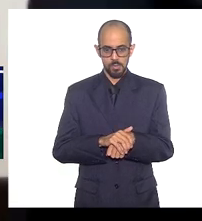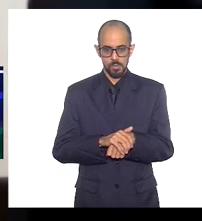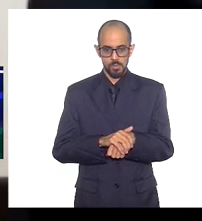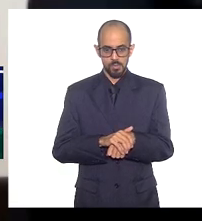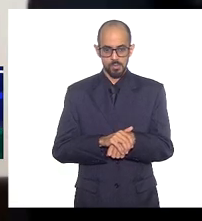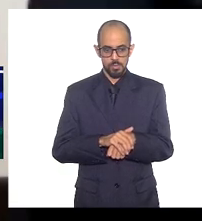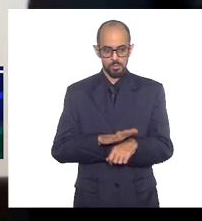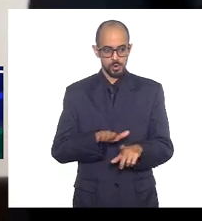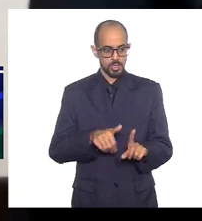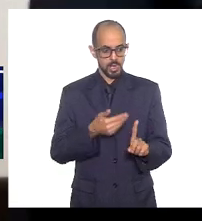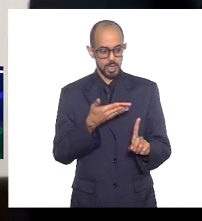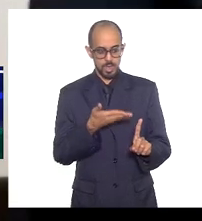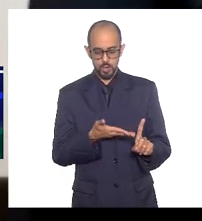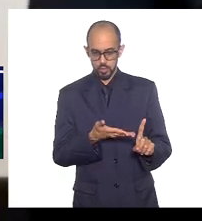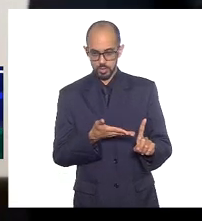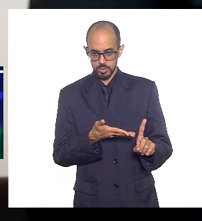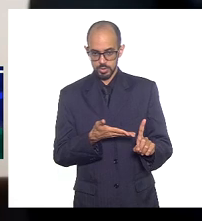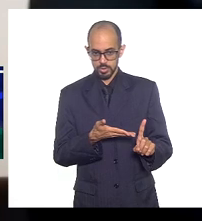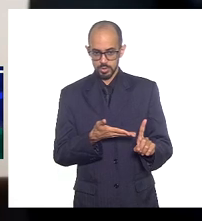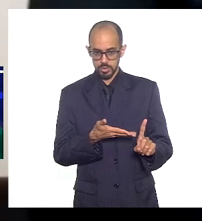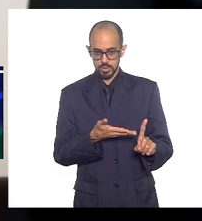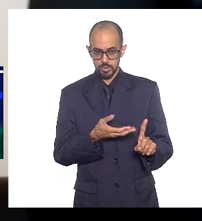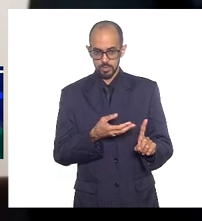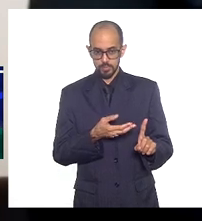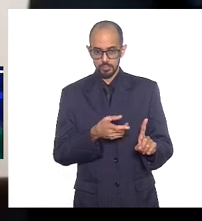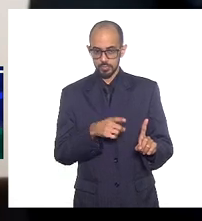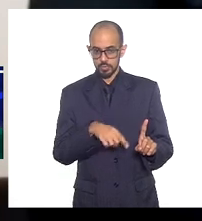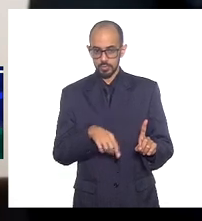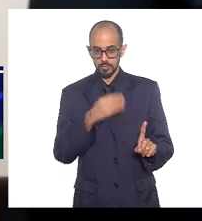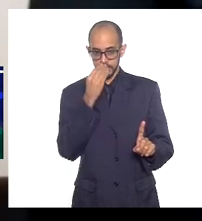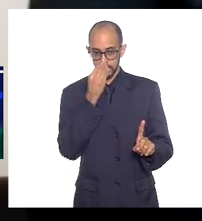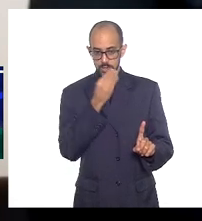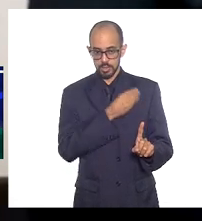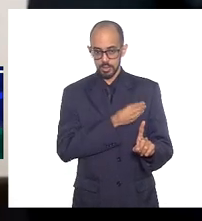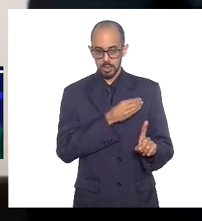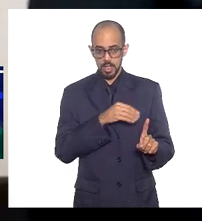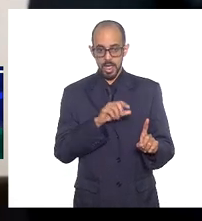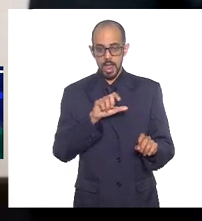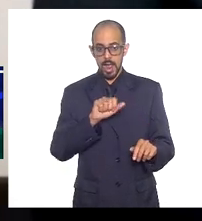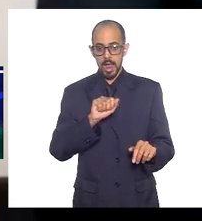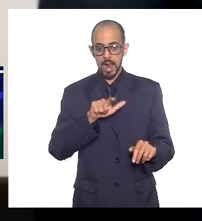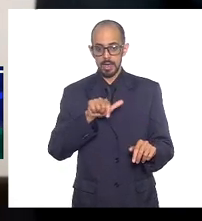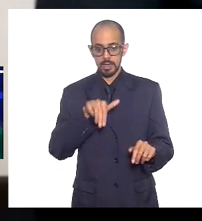Devidamente reconhecida, fica dispensada a observância disposta na linha C.